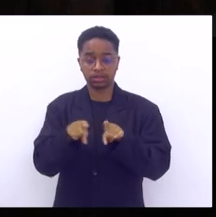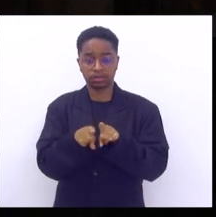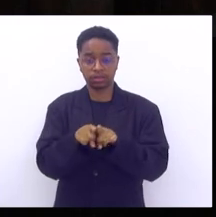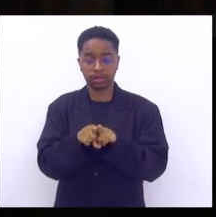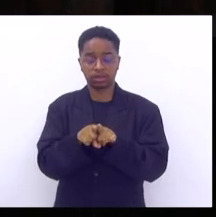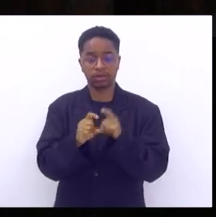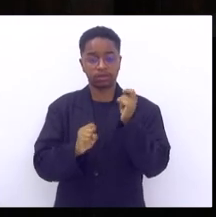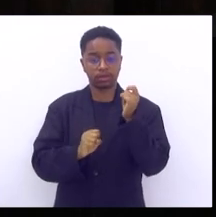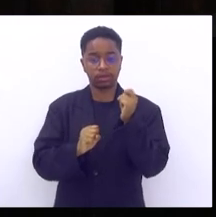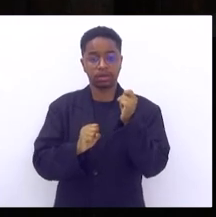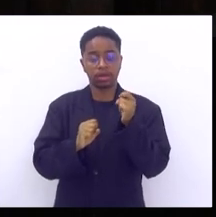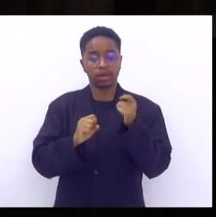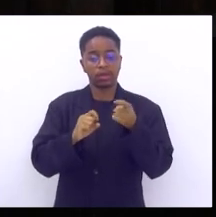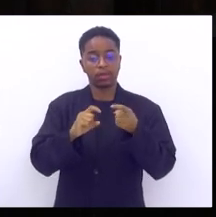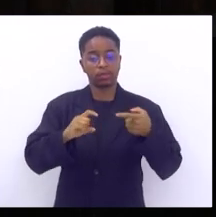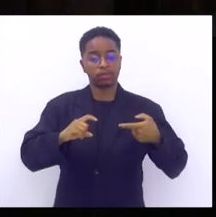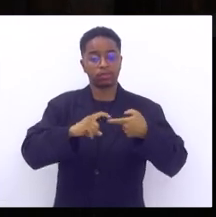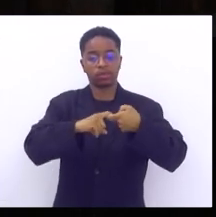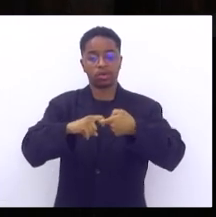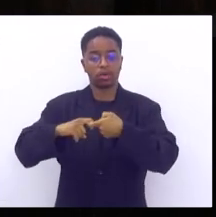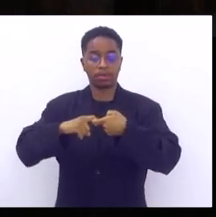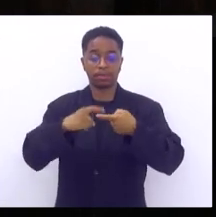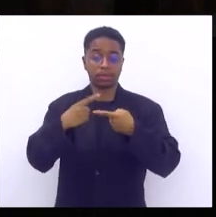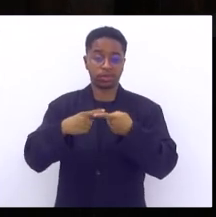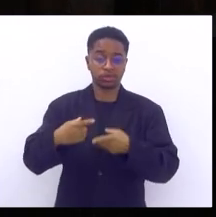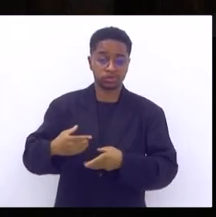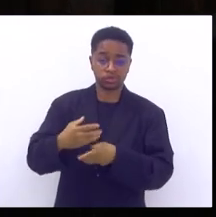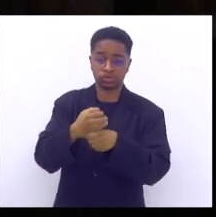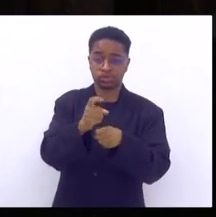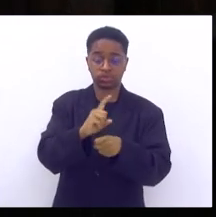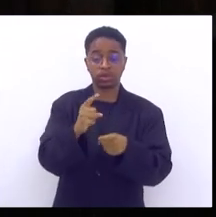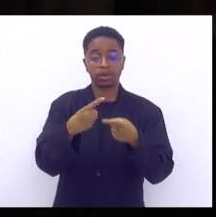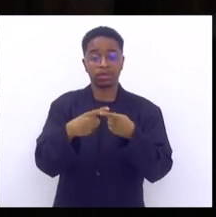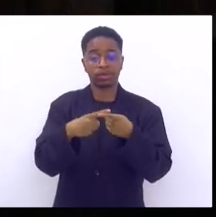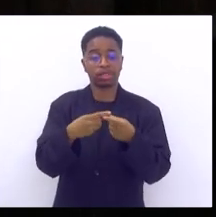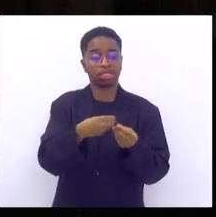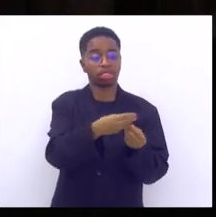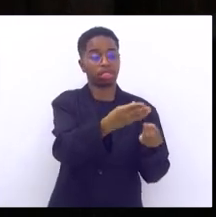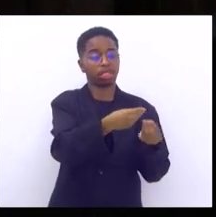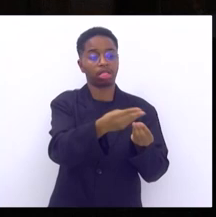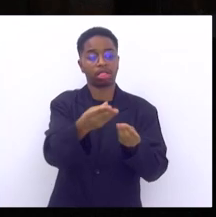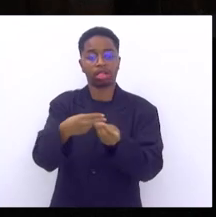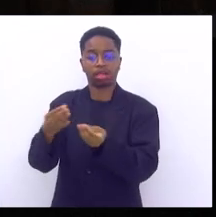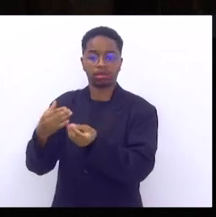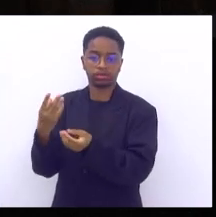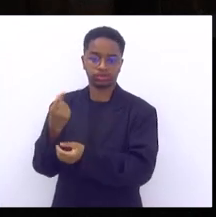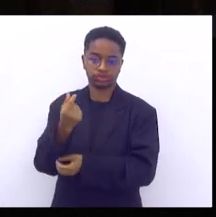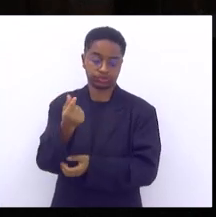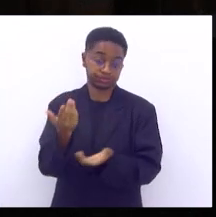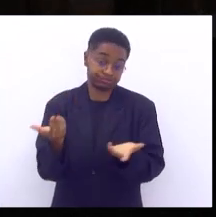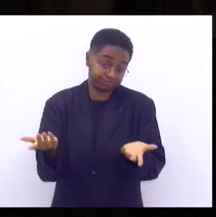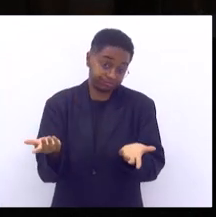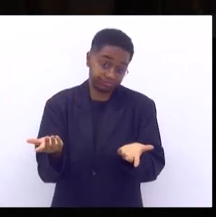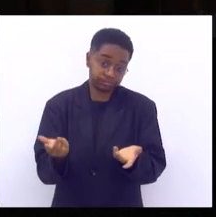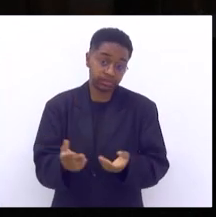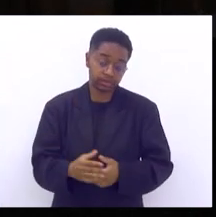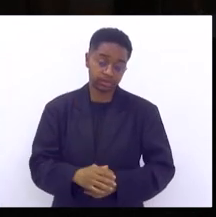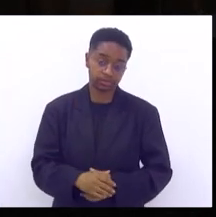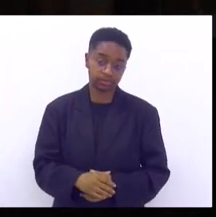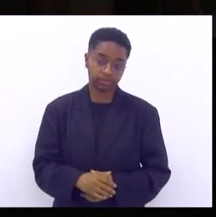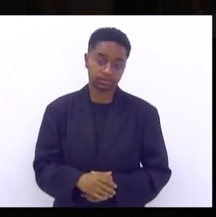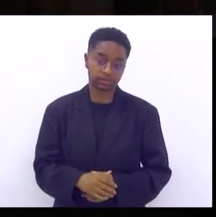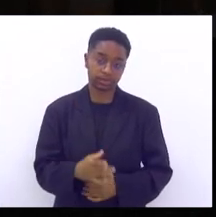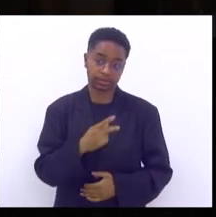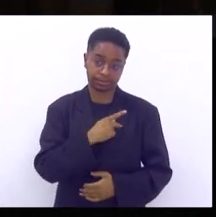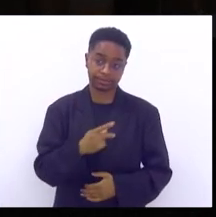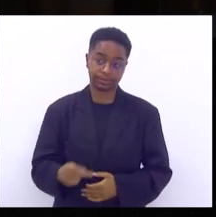reboque, que aí não está contabilizado, porque vai para bolso de terceiros. Então, senhora presidente, eu